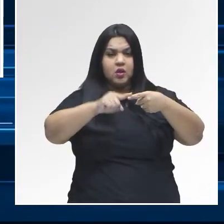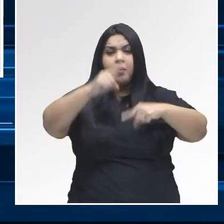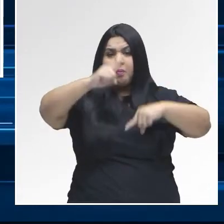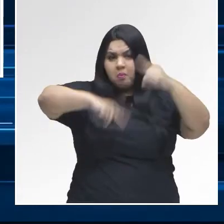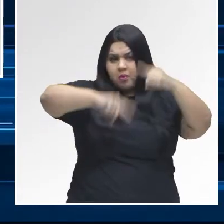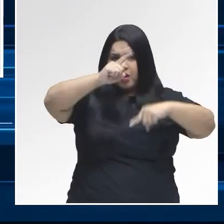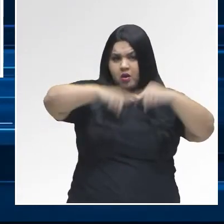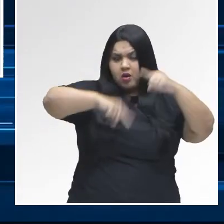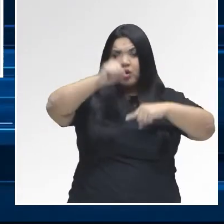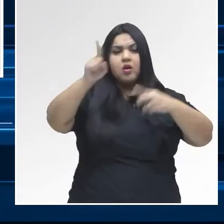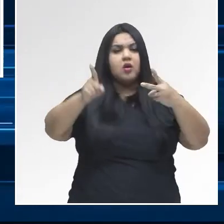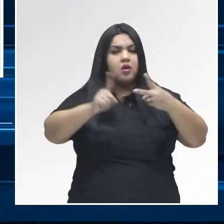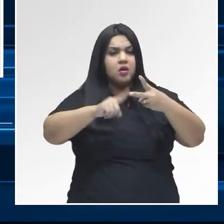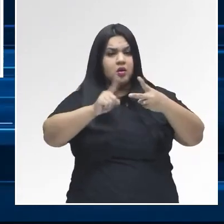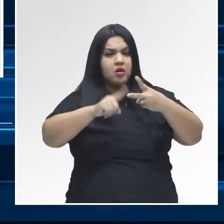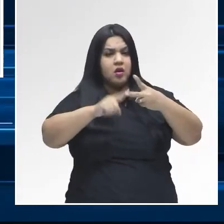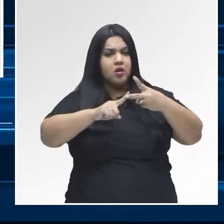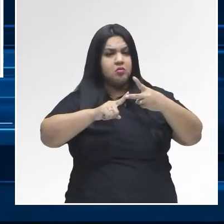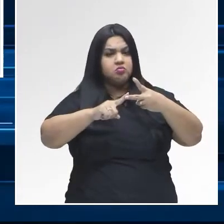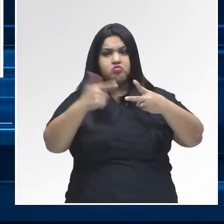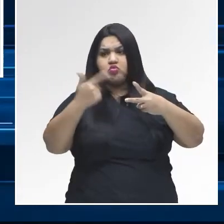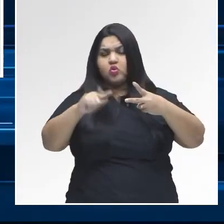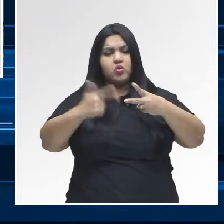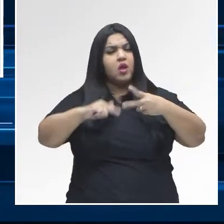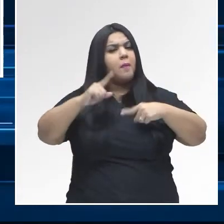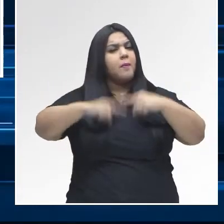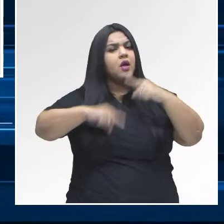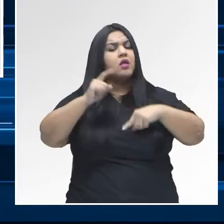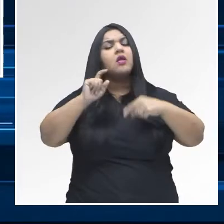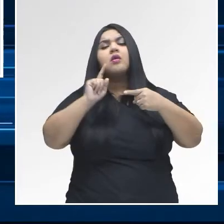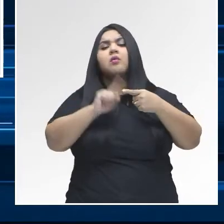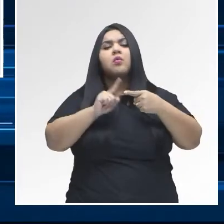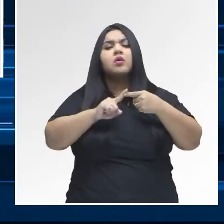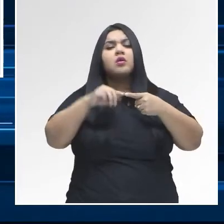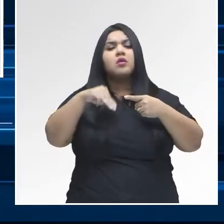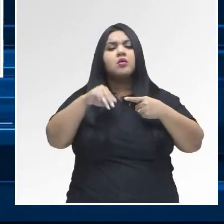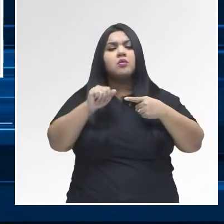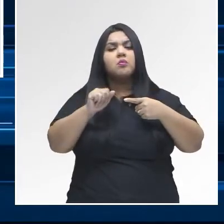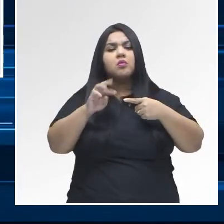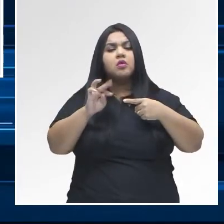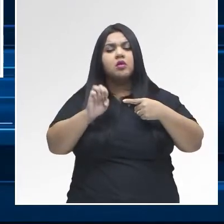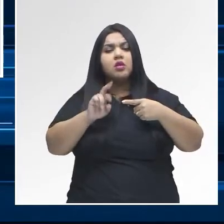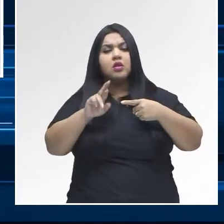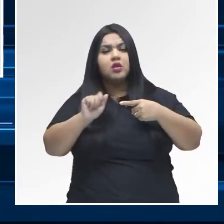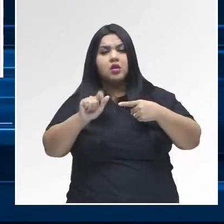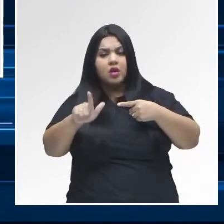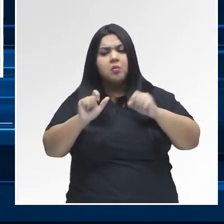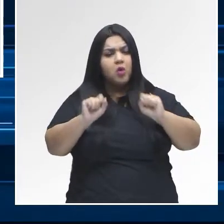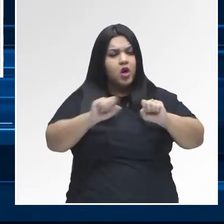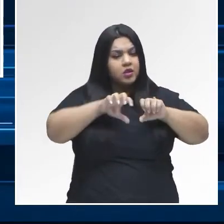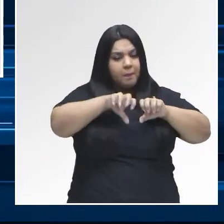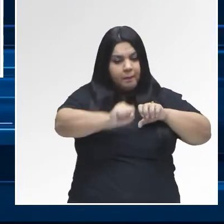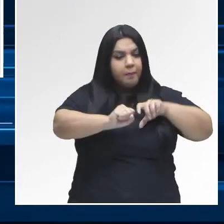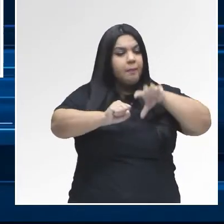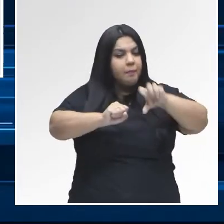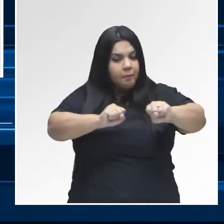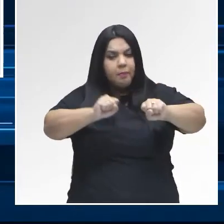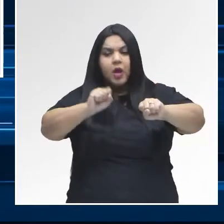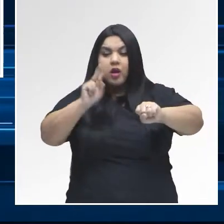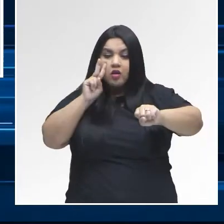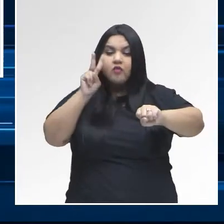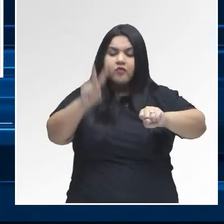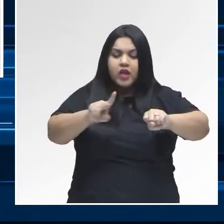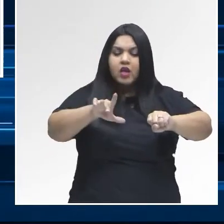material e a cultura imaterial. O que é a cultura material? É aquilo que é palpável, que é tangível, que a